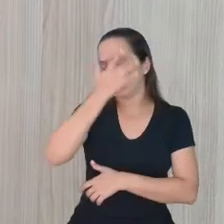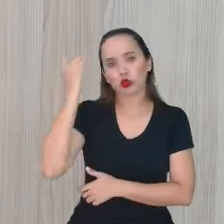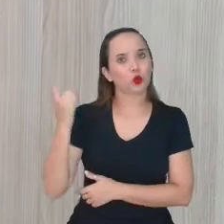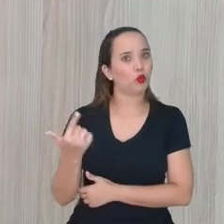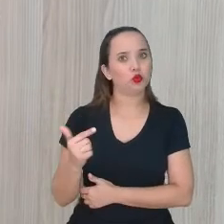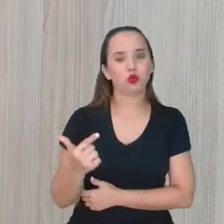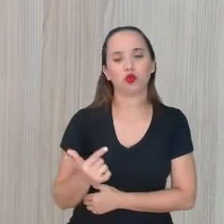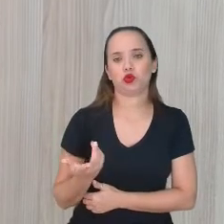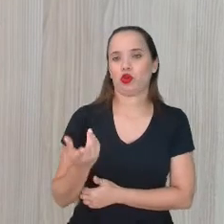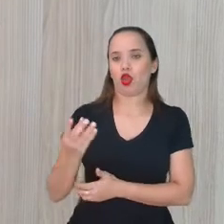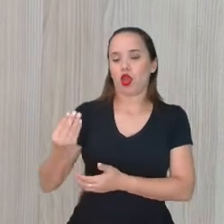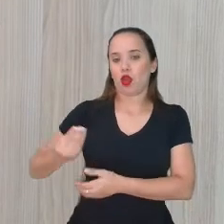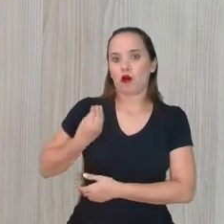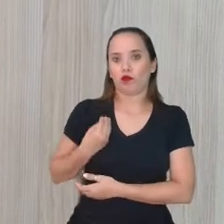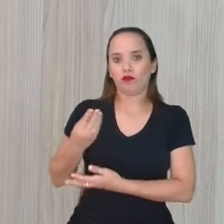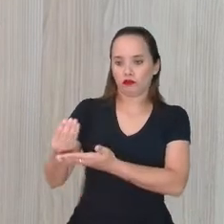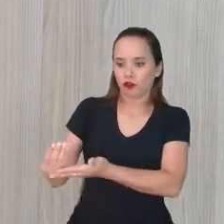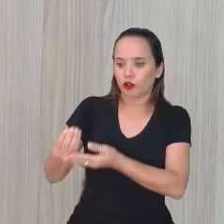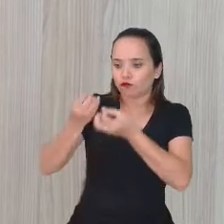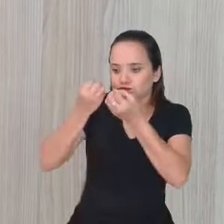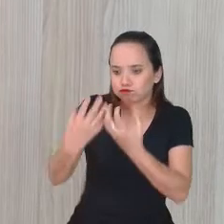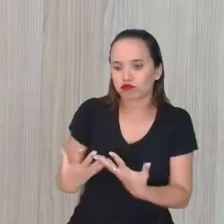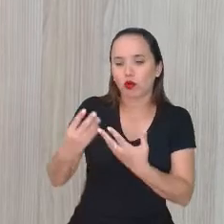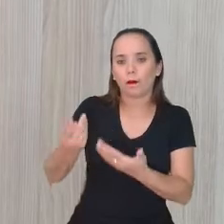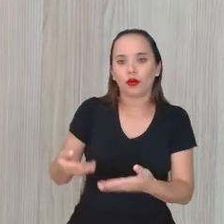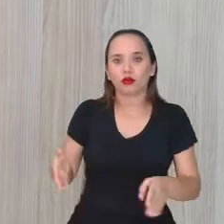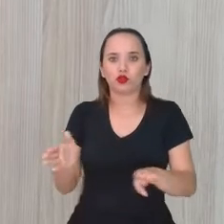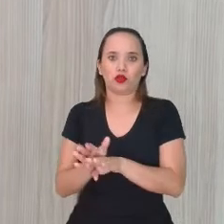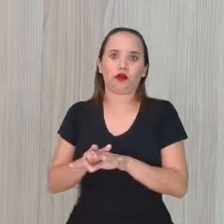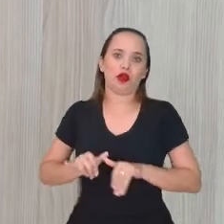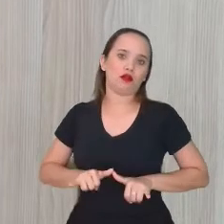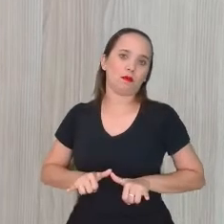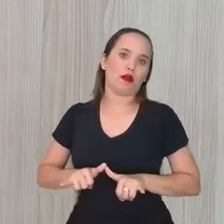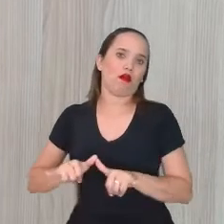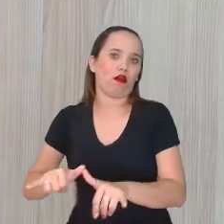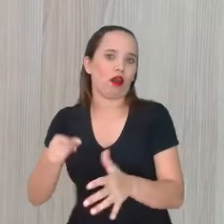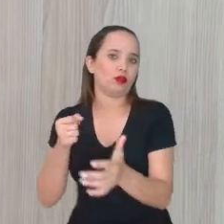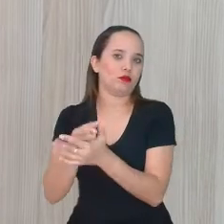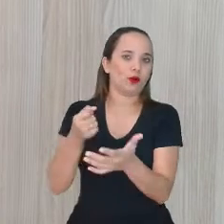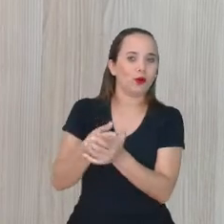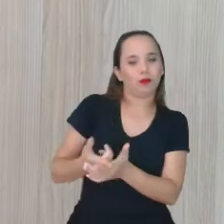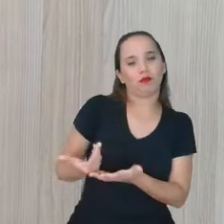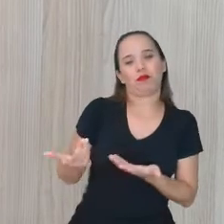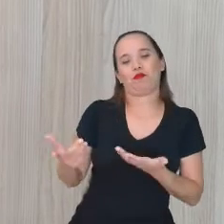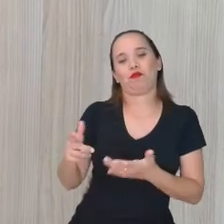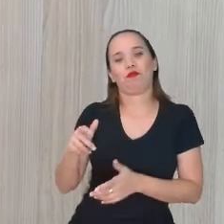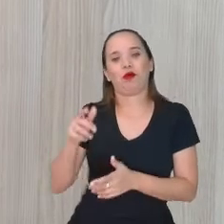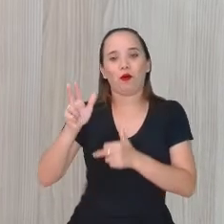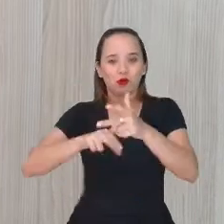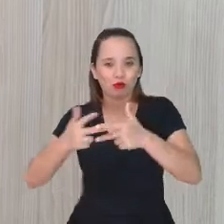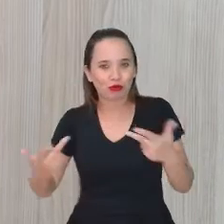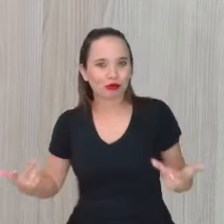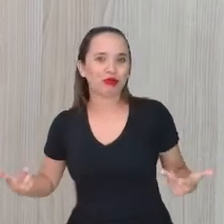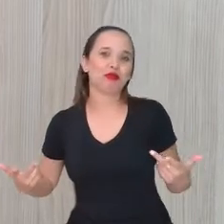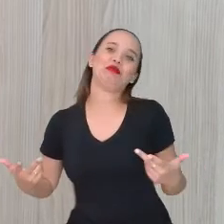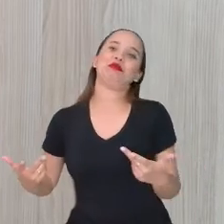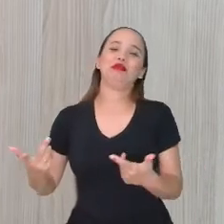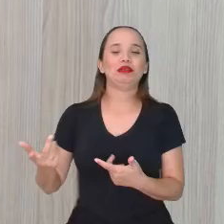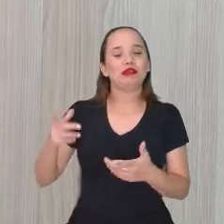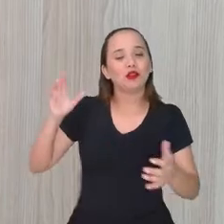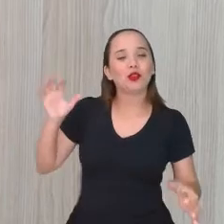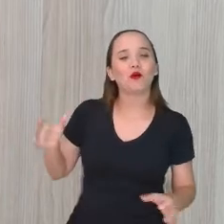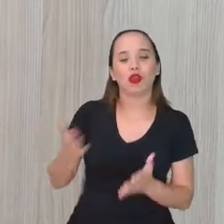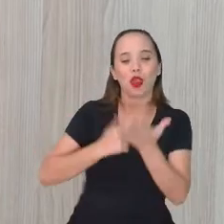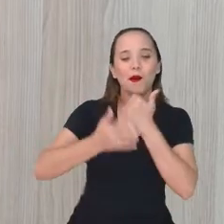ideais para estar ali chegando no supermercado, comprar alvejante ou qualquer outra coisa e se